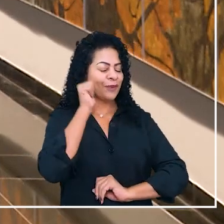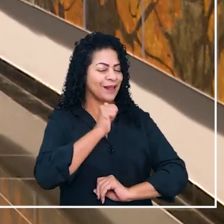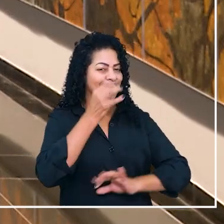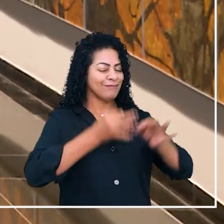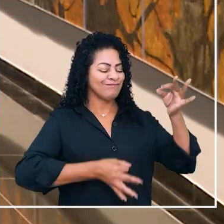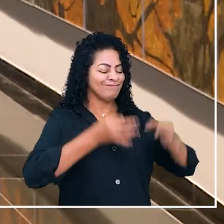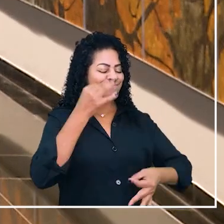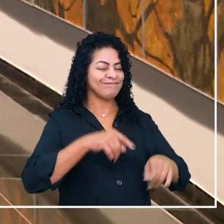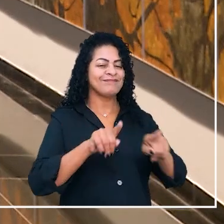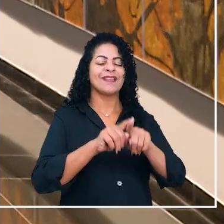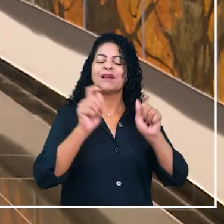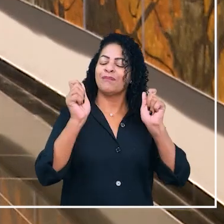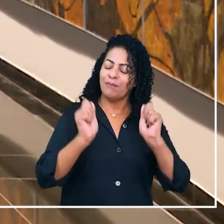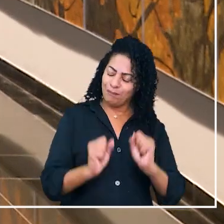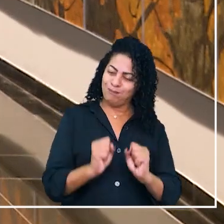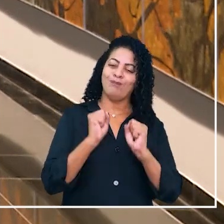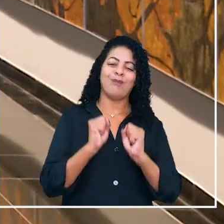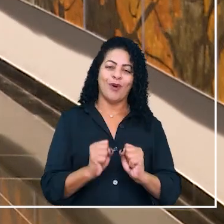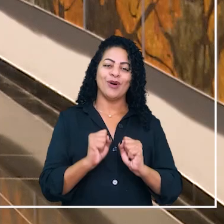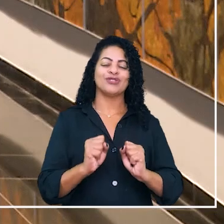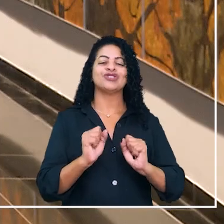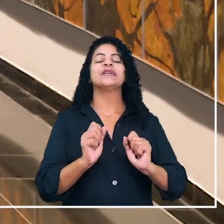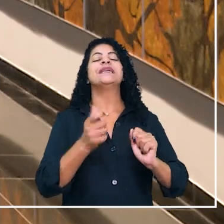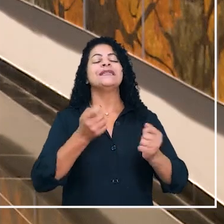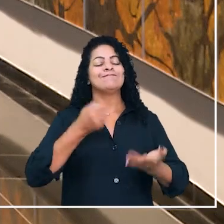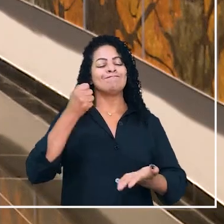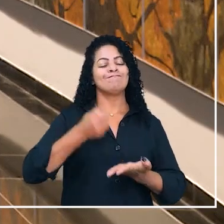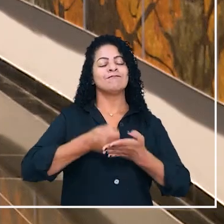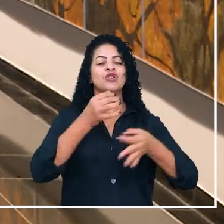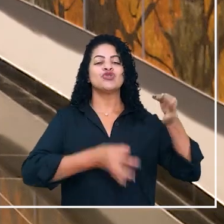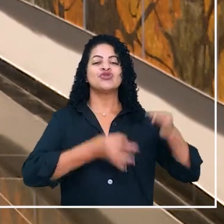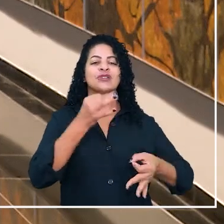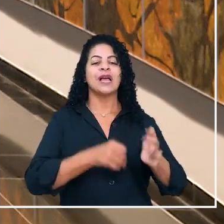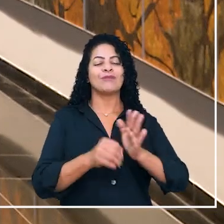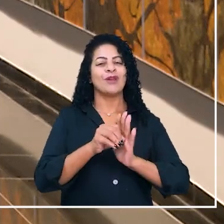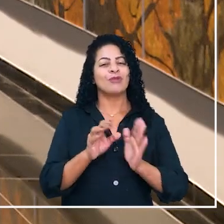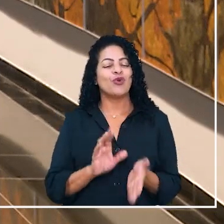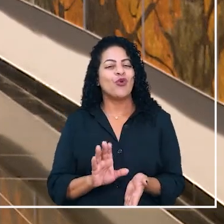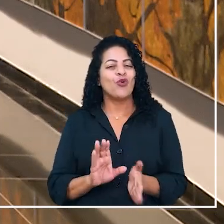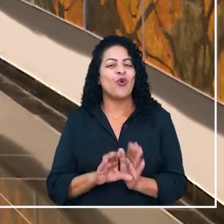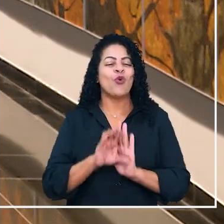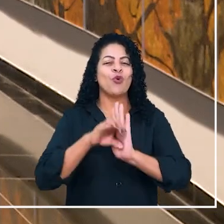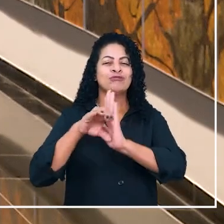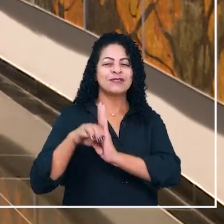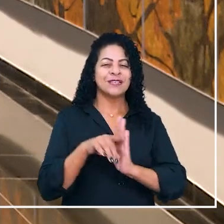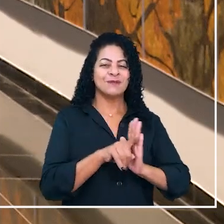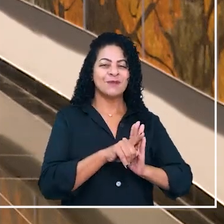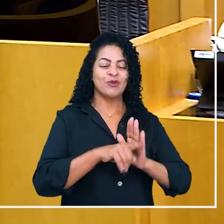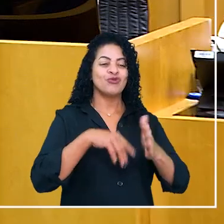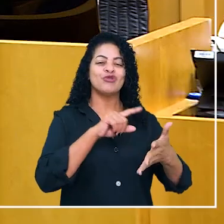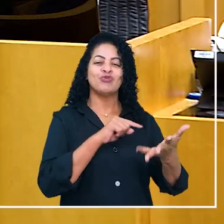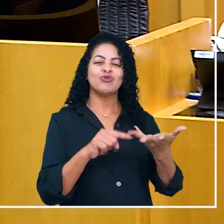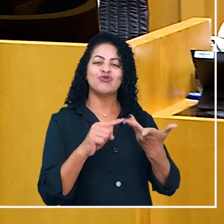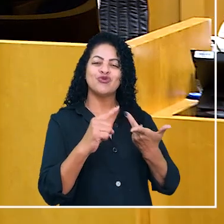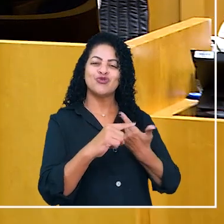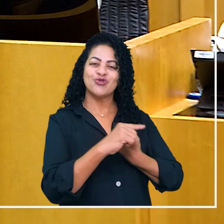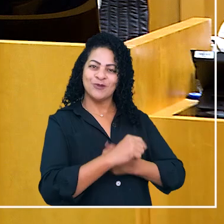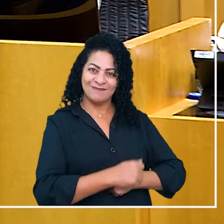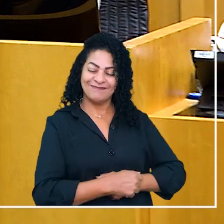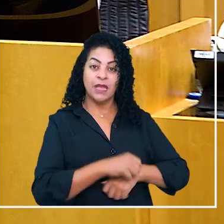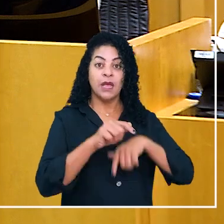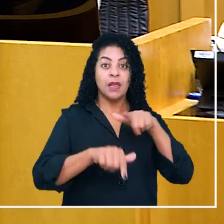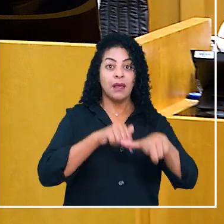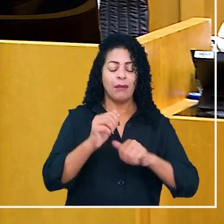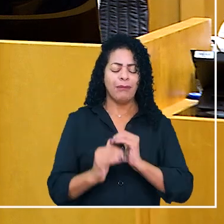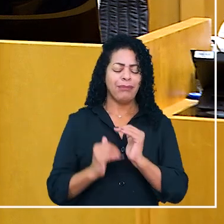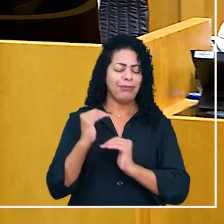juízes podem recorrer a diretrizes que trazem conceitos determinantes para o julgamento dos casos. O trabalho